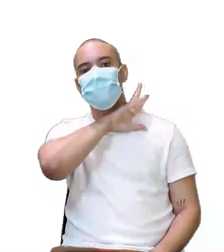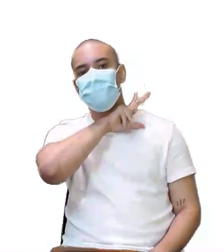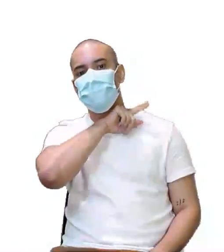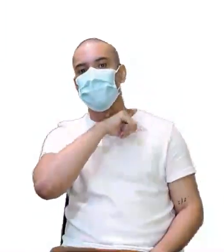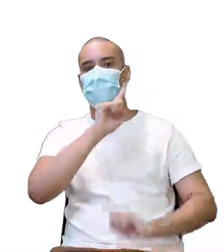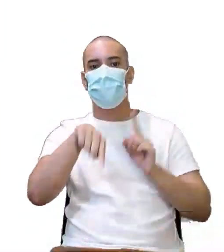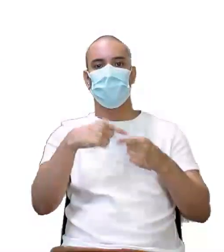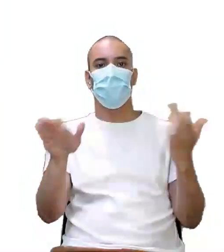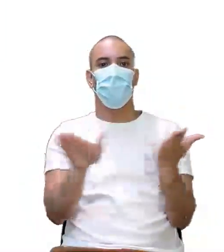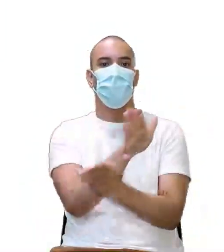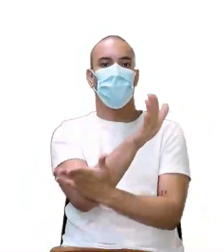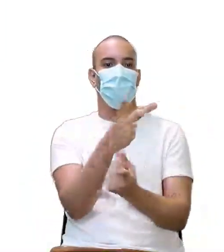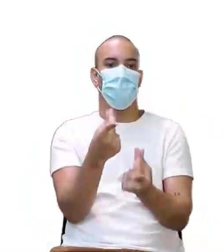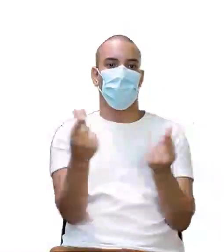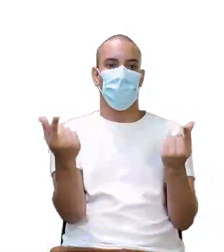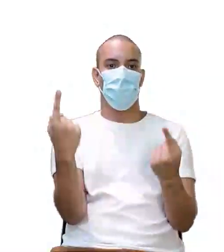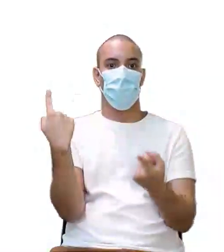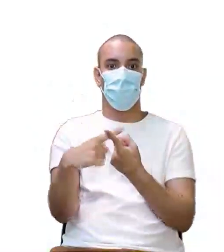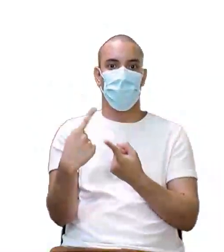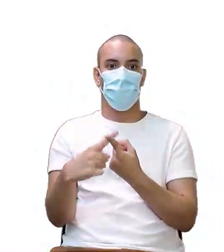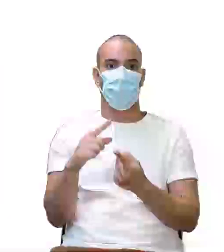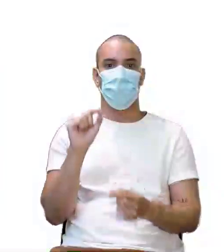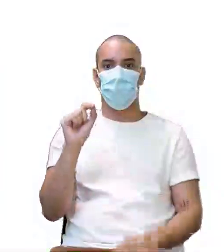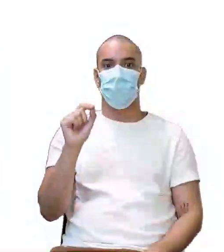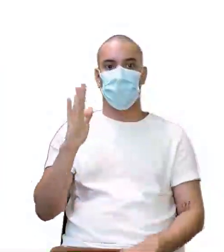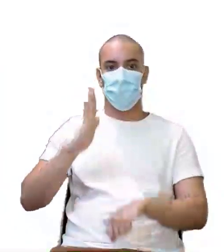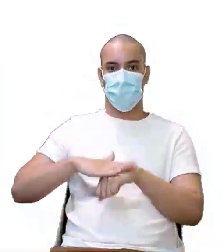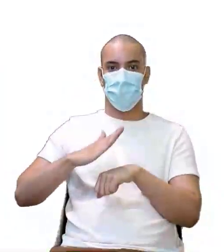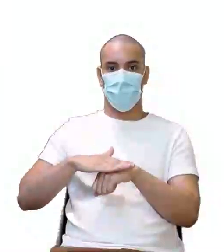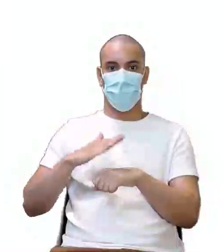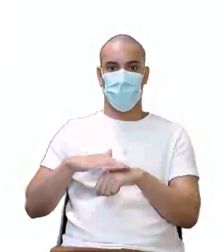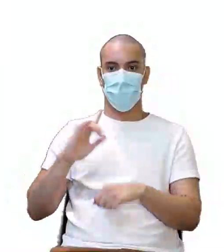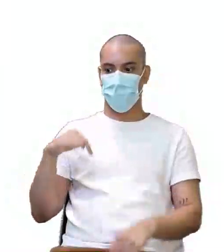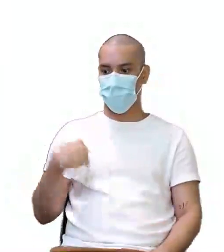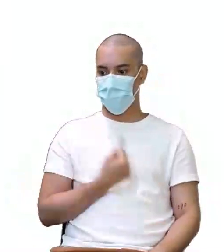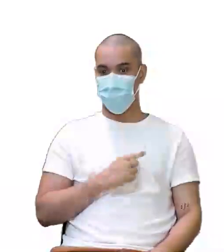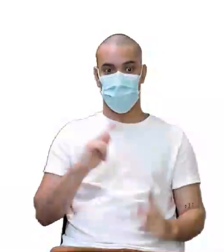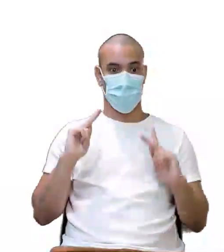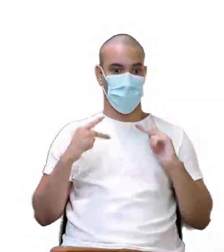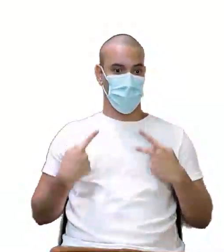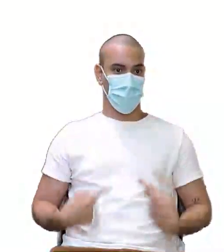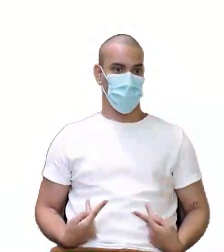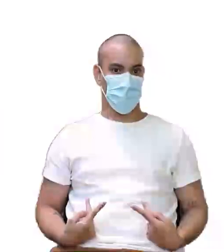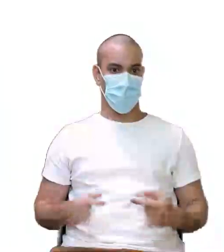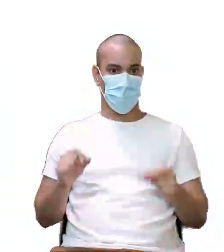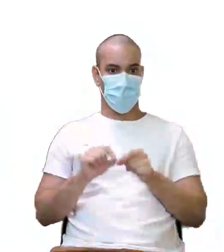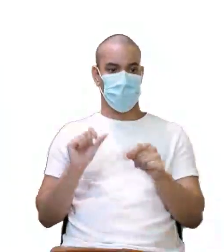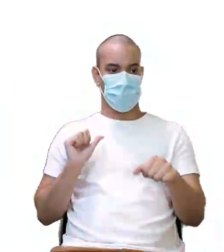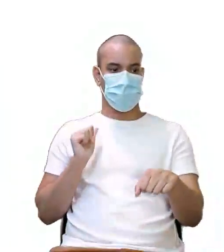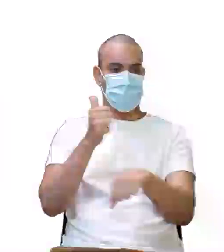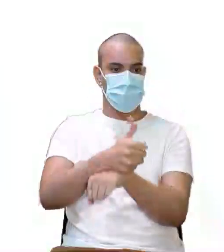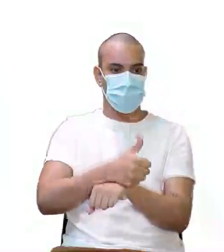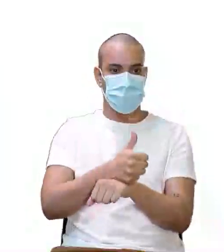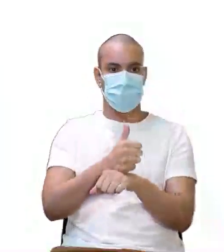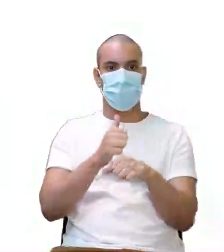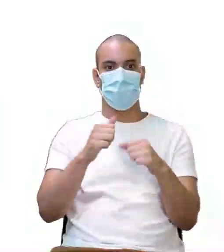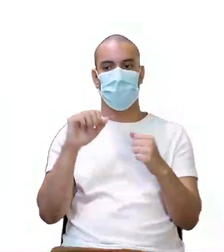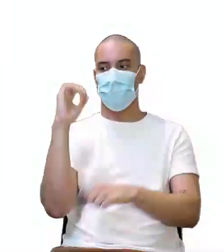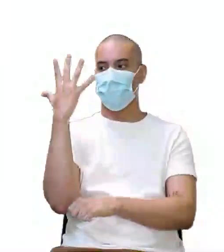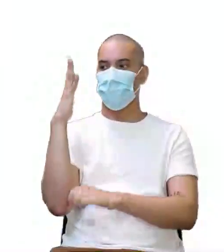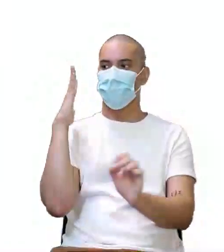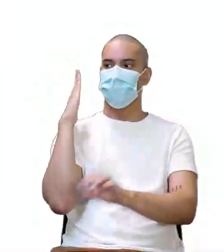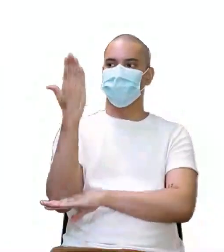existem mais, devido a uma determinada ação antrópica, né? Que é a mesma coisa que a ação humana. Então, por